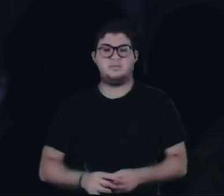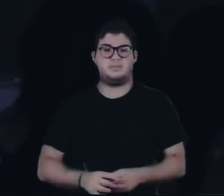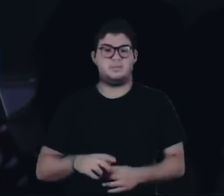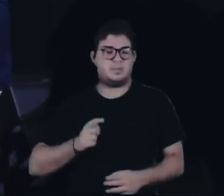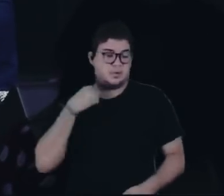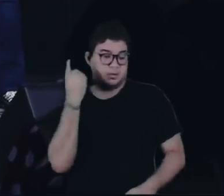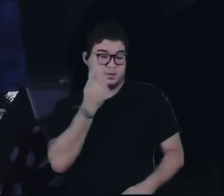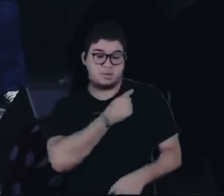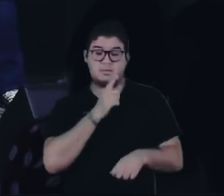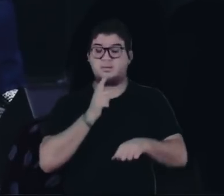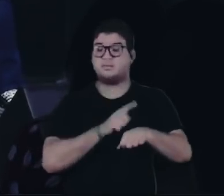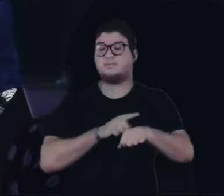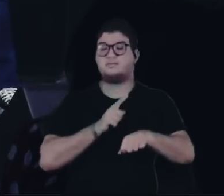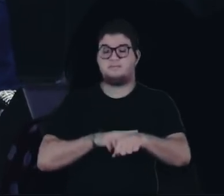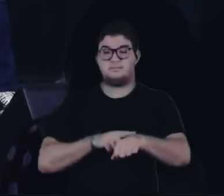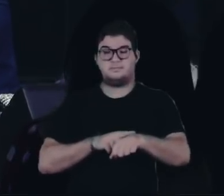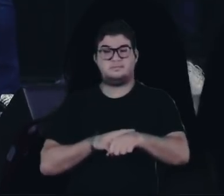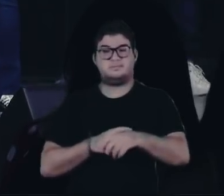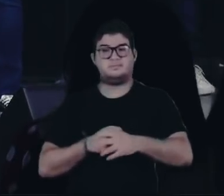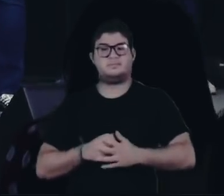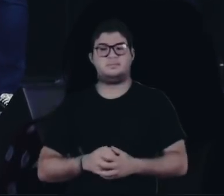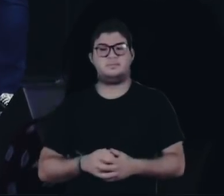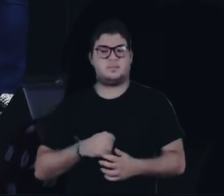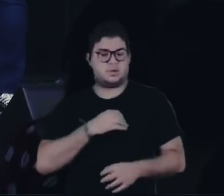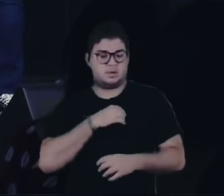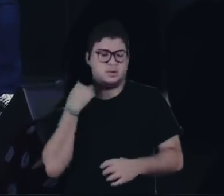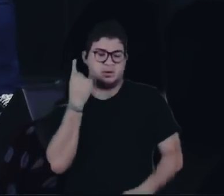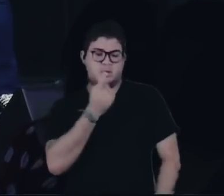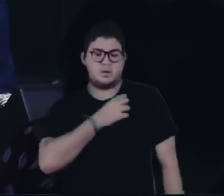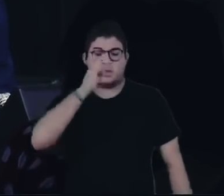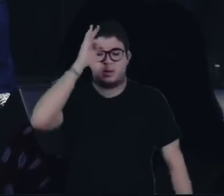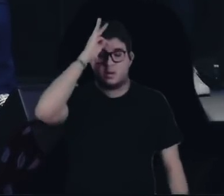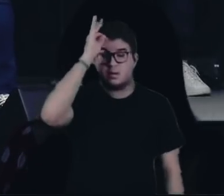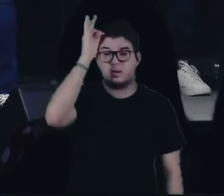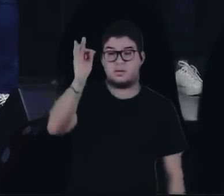que o nosso tempo, que os nossos talentos,